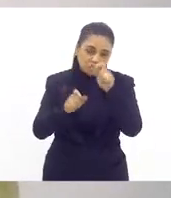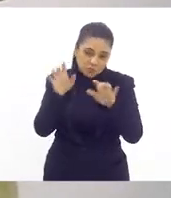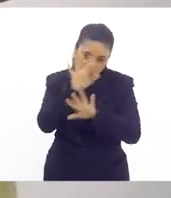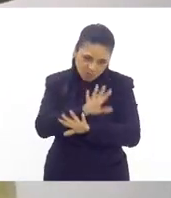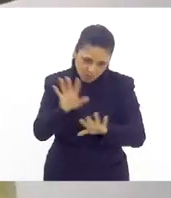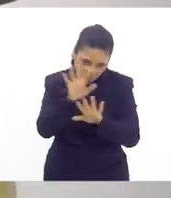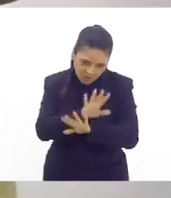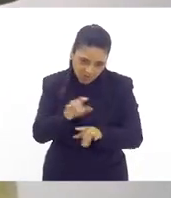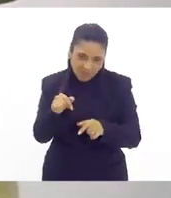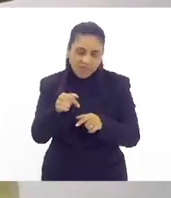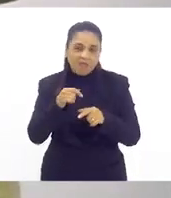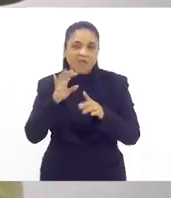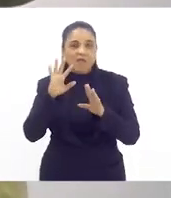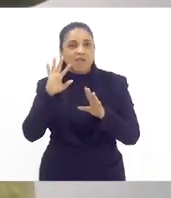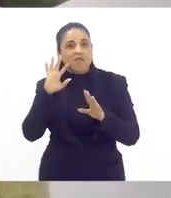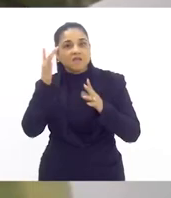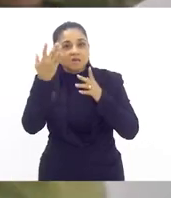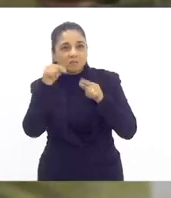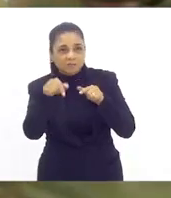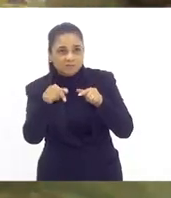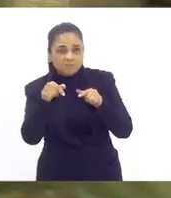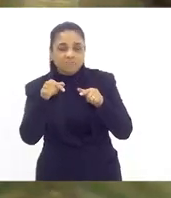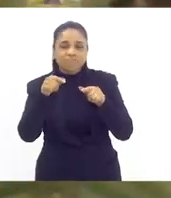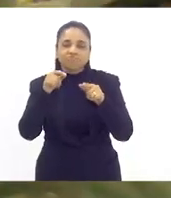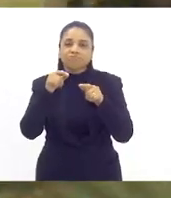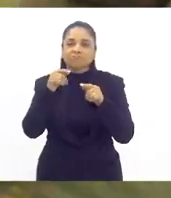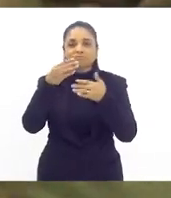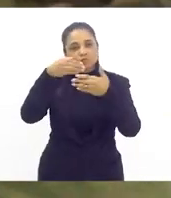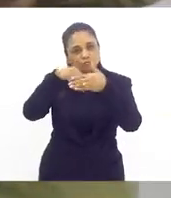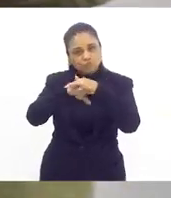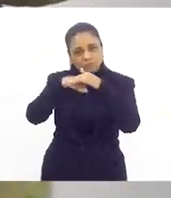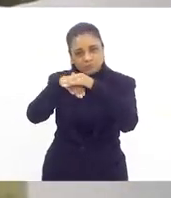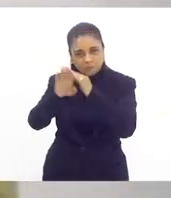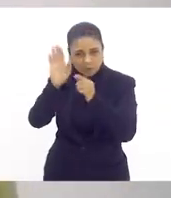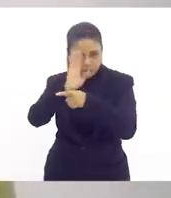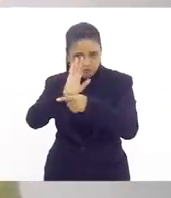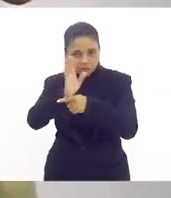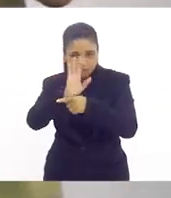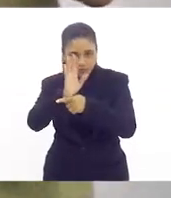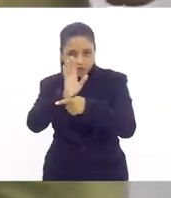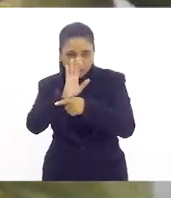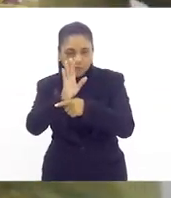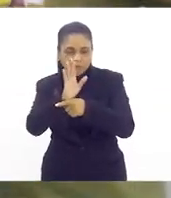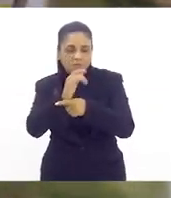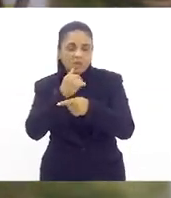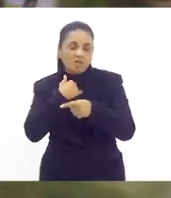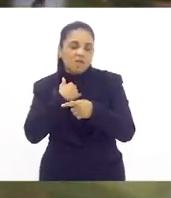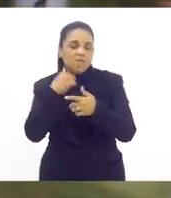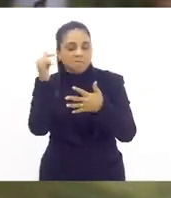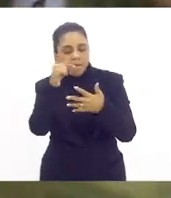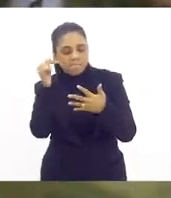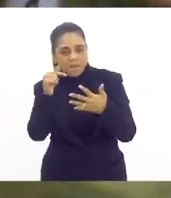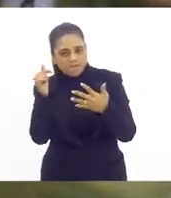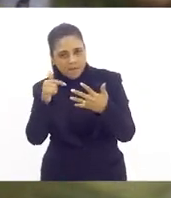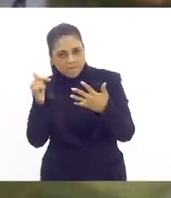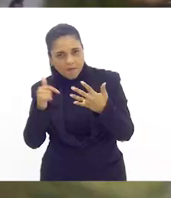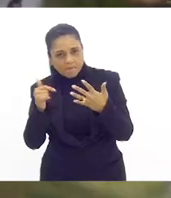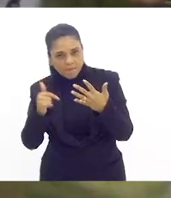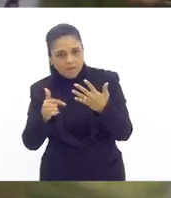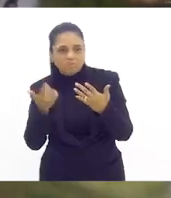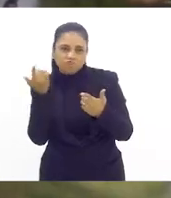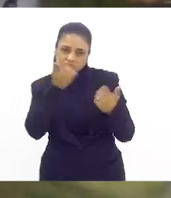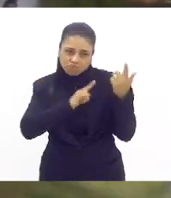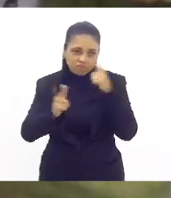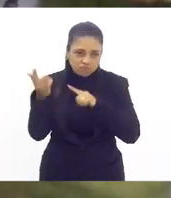de climatização de acervo isso não só tô colocando aqui uma questão que é a gente vai